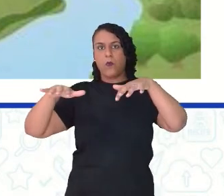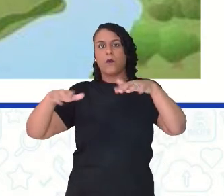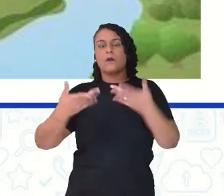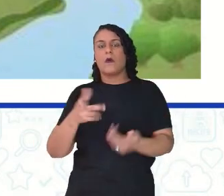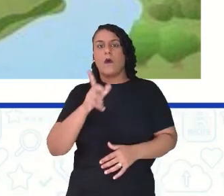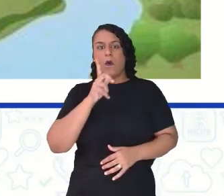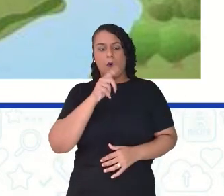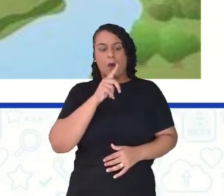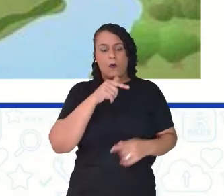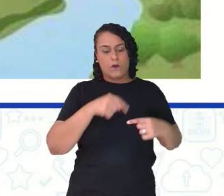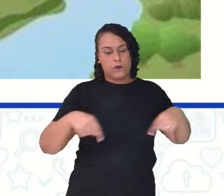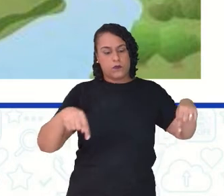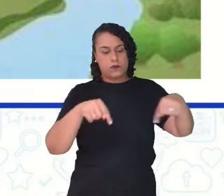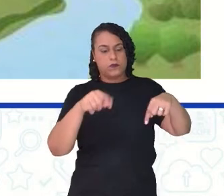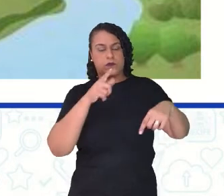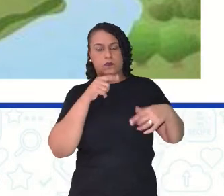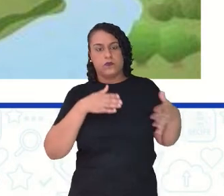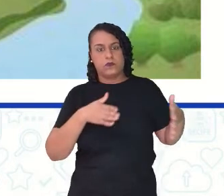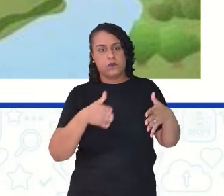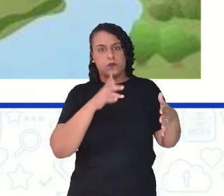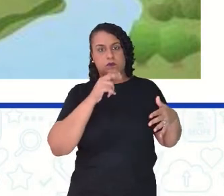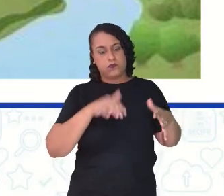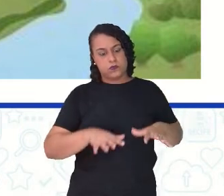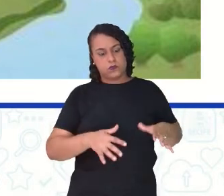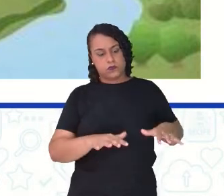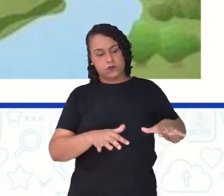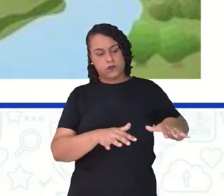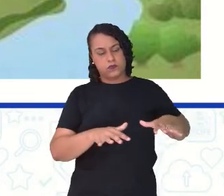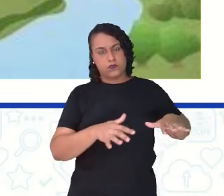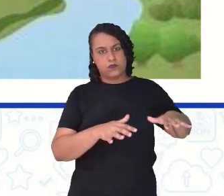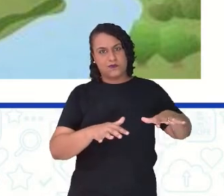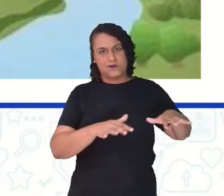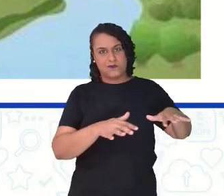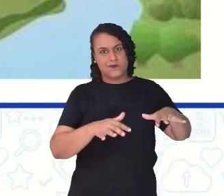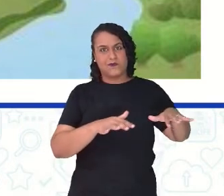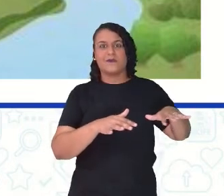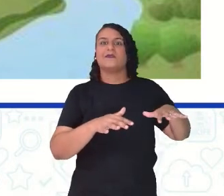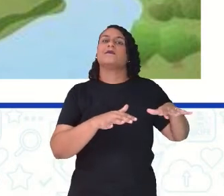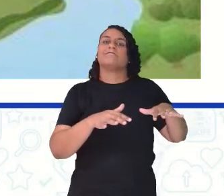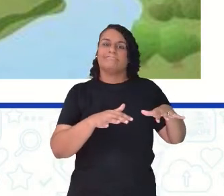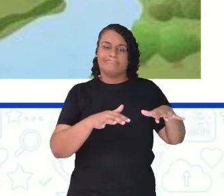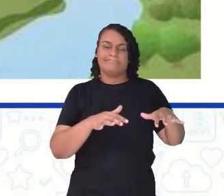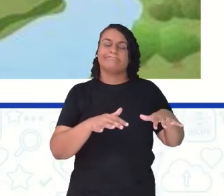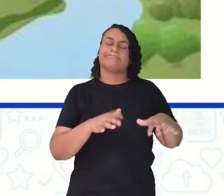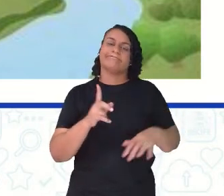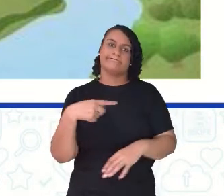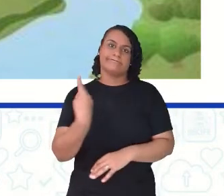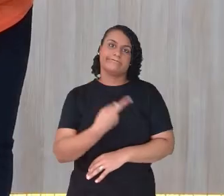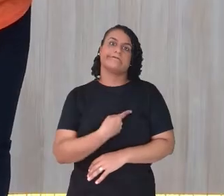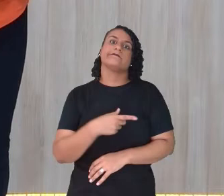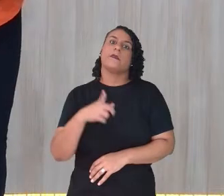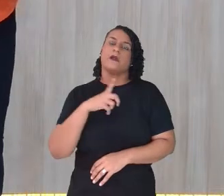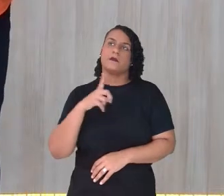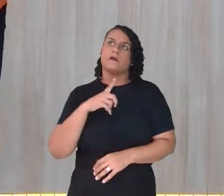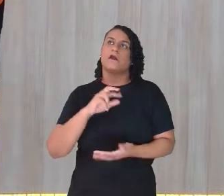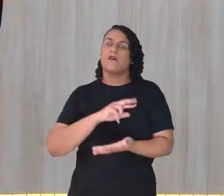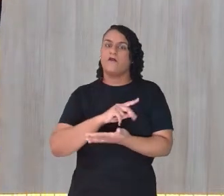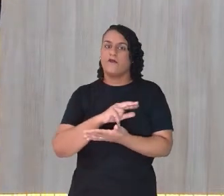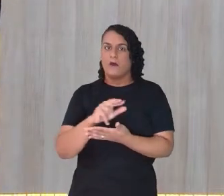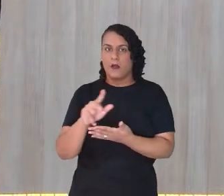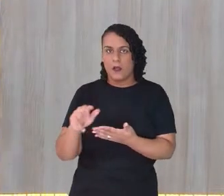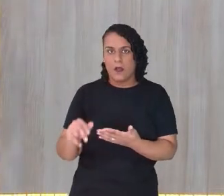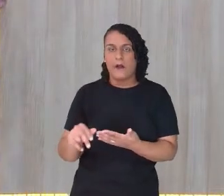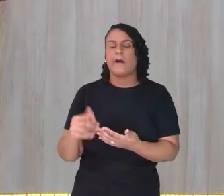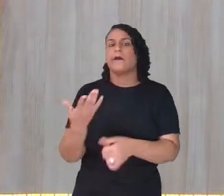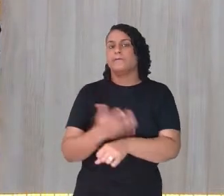aumentar o volume dos lagos, dos rios, ajudando aí a gente a enfrentar e a gente poder realizar